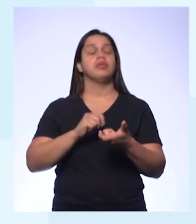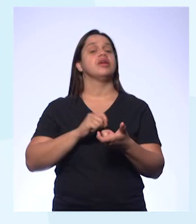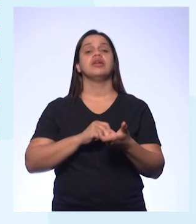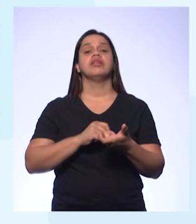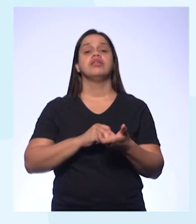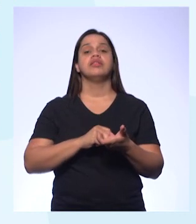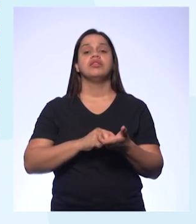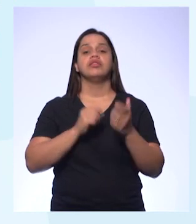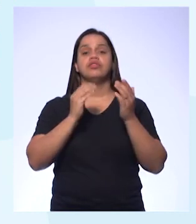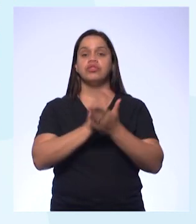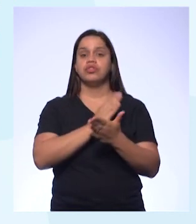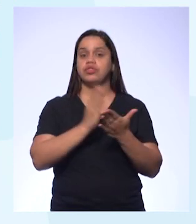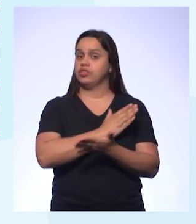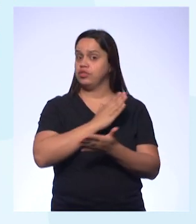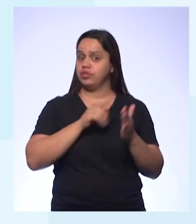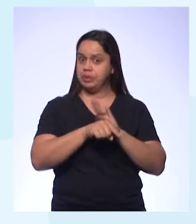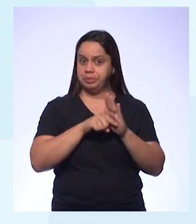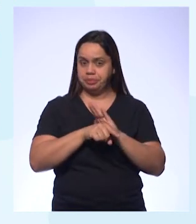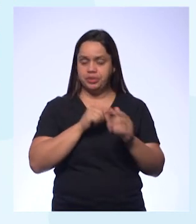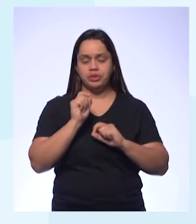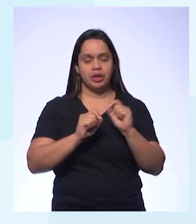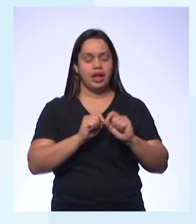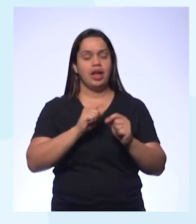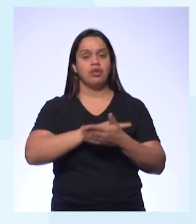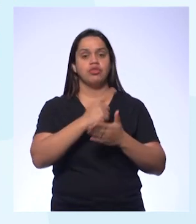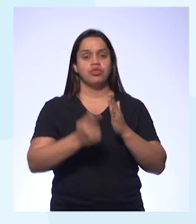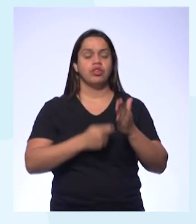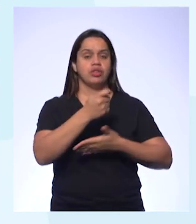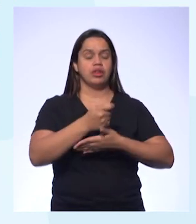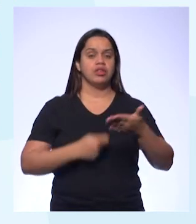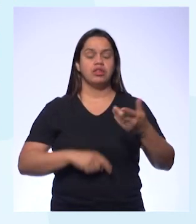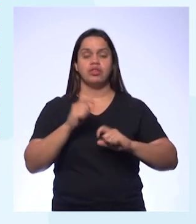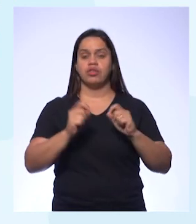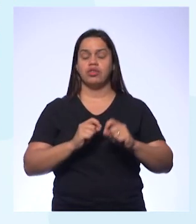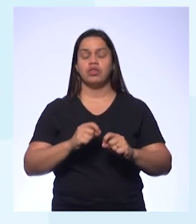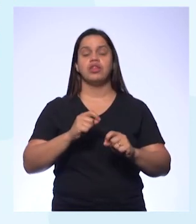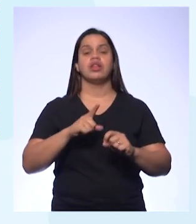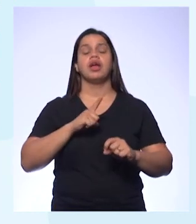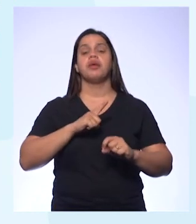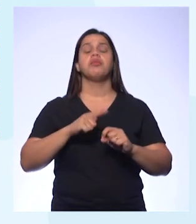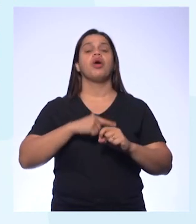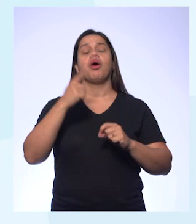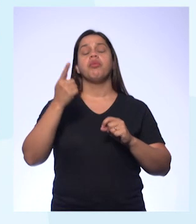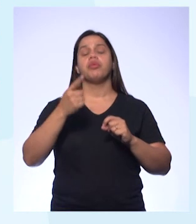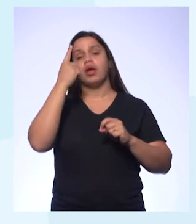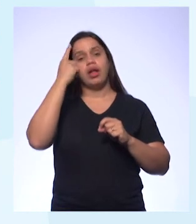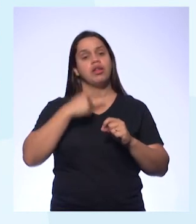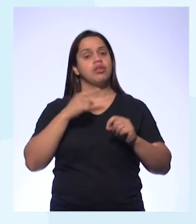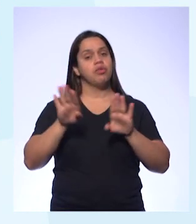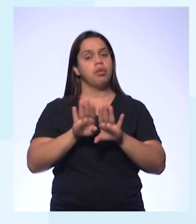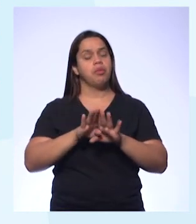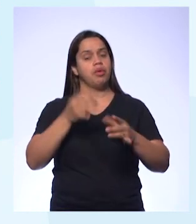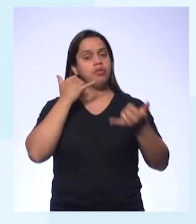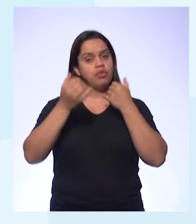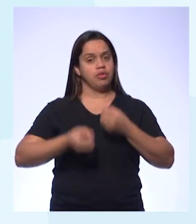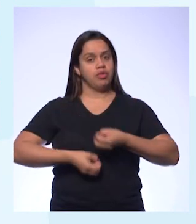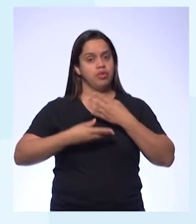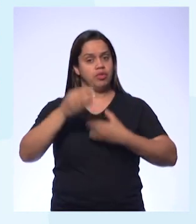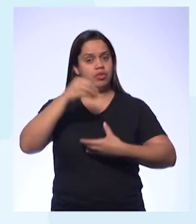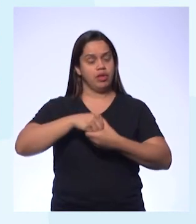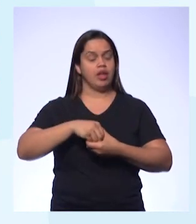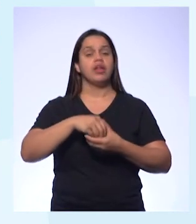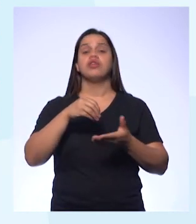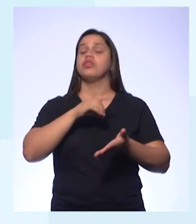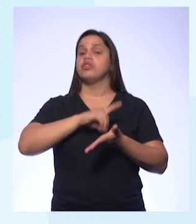chat. Enciclopédico é um gênero textual de natureza informativa encontrado em enciclopédias e dicionários. Esse gênero tem